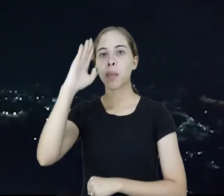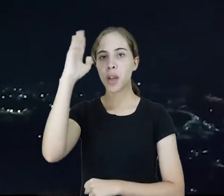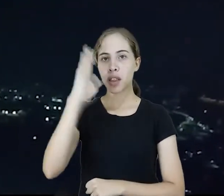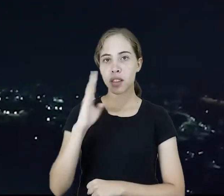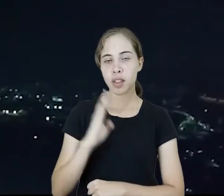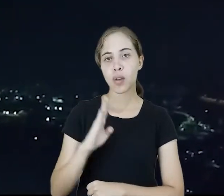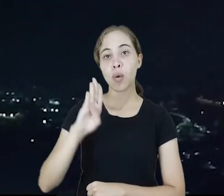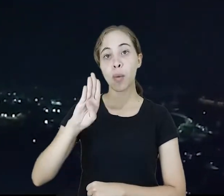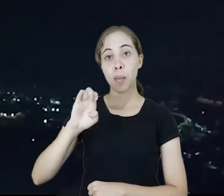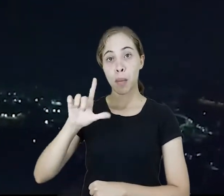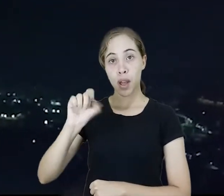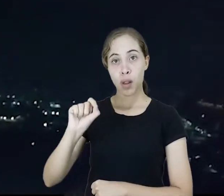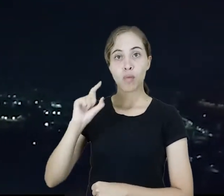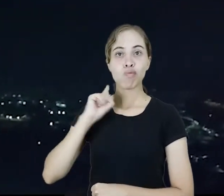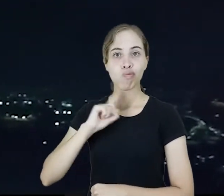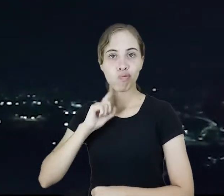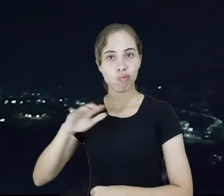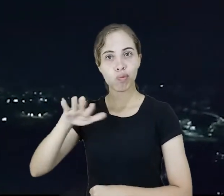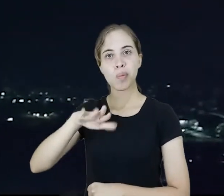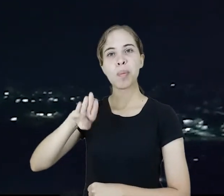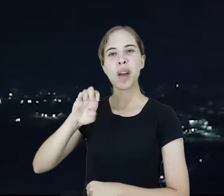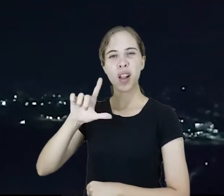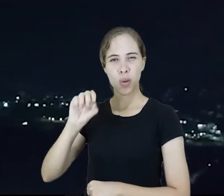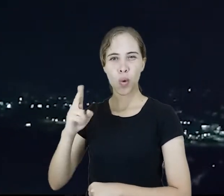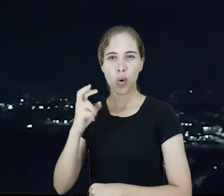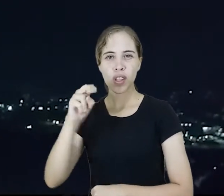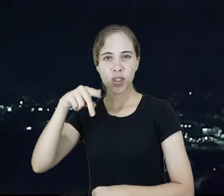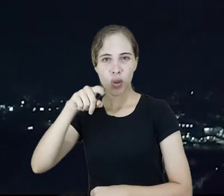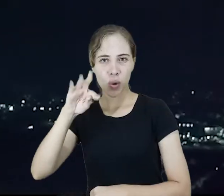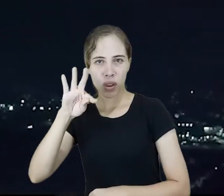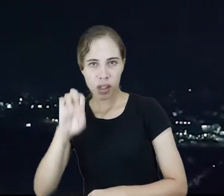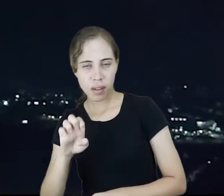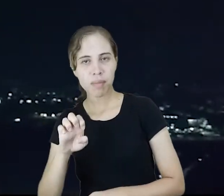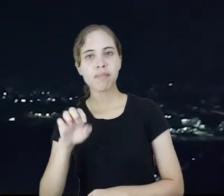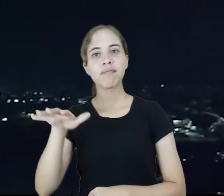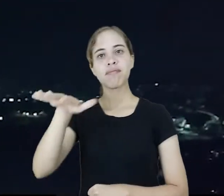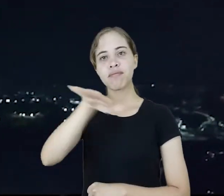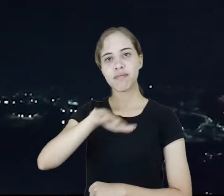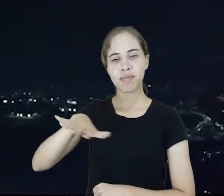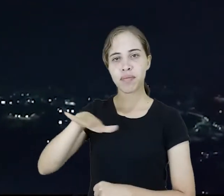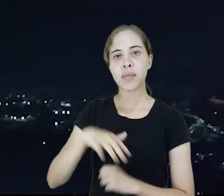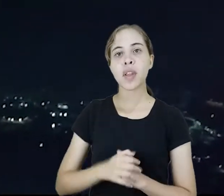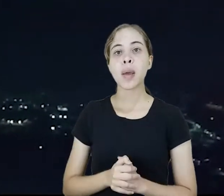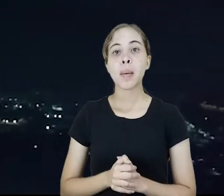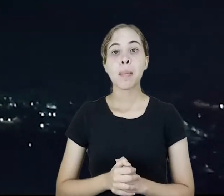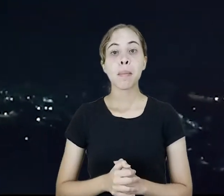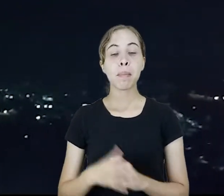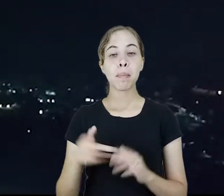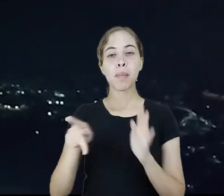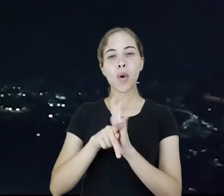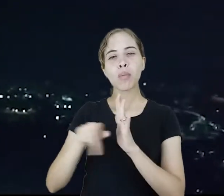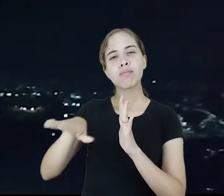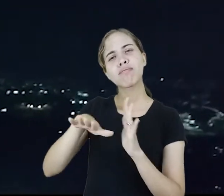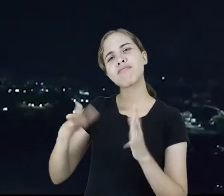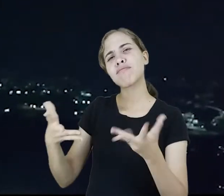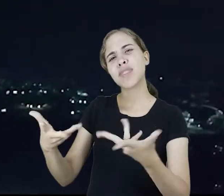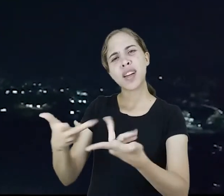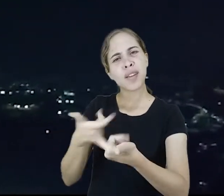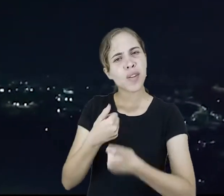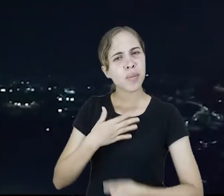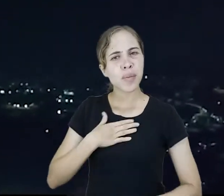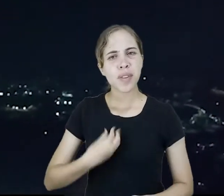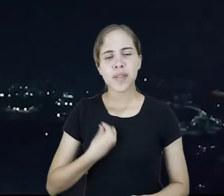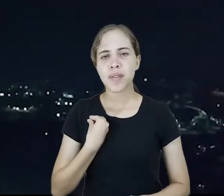Oeste, de 1994 a 1996. E foi um período maravilhoso na minha vida, foi um